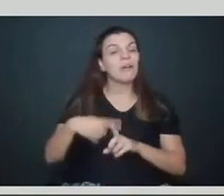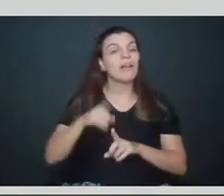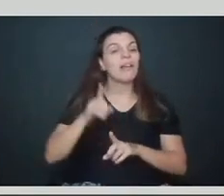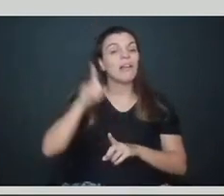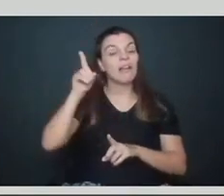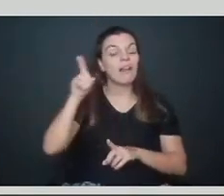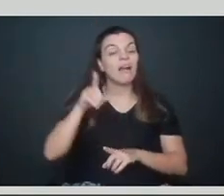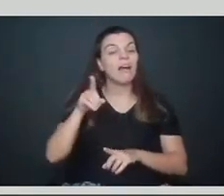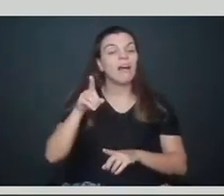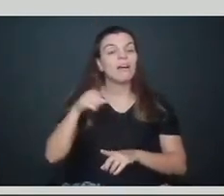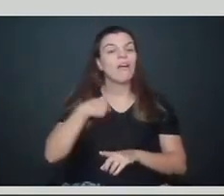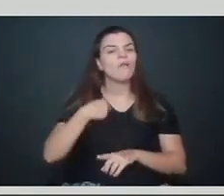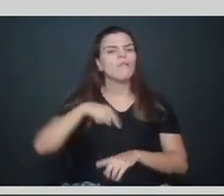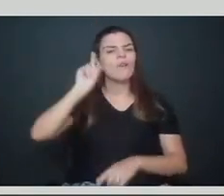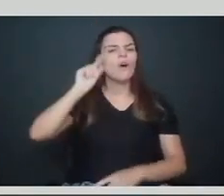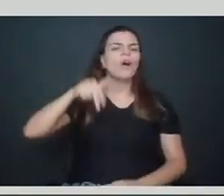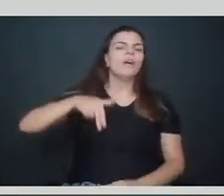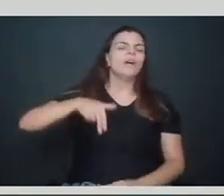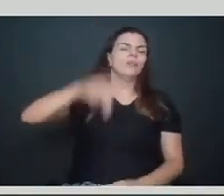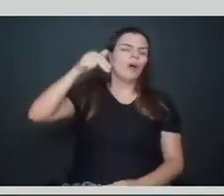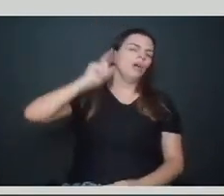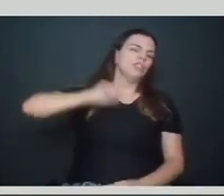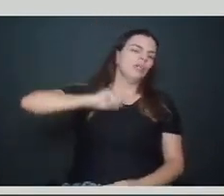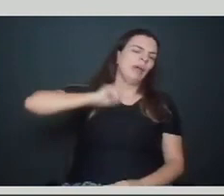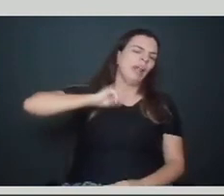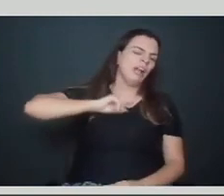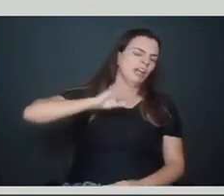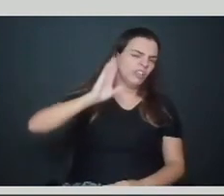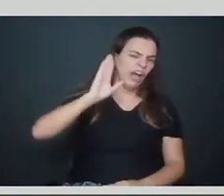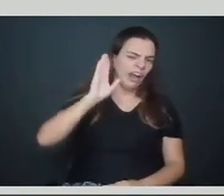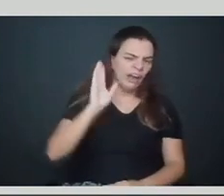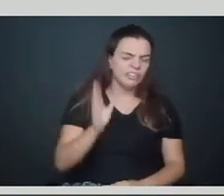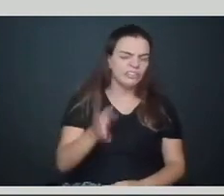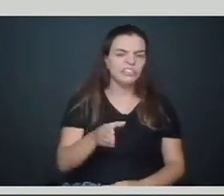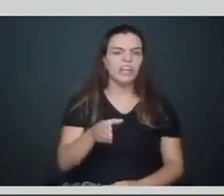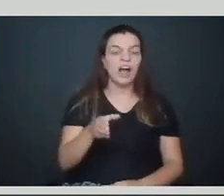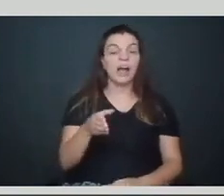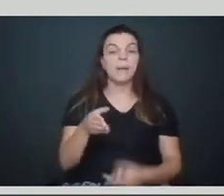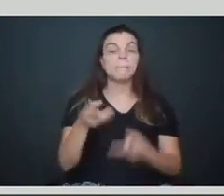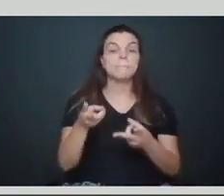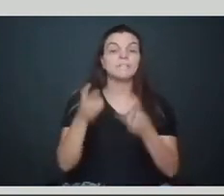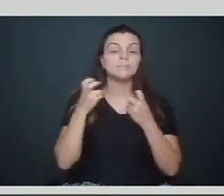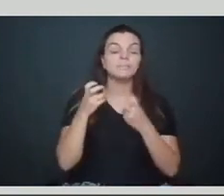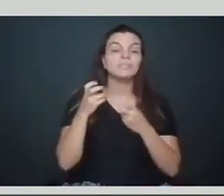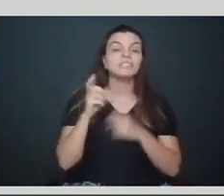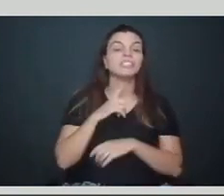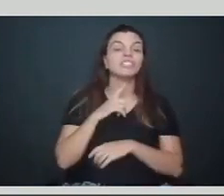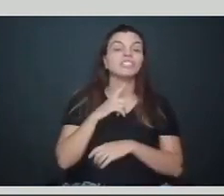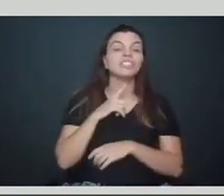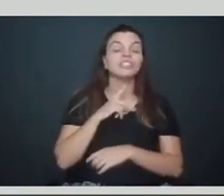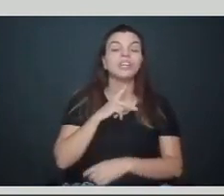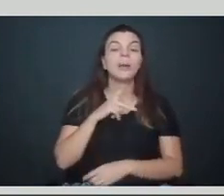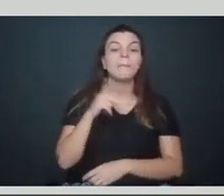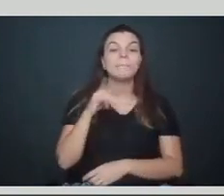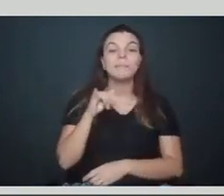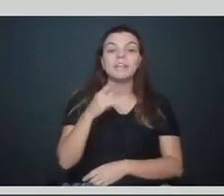prazer de ir ao norte de Minas Gerais, a 800 metros, e ver pinheiro produzindo. Olha a importância.